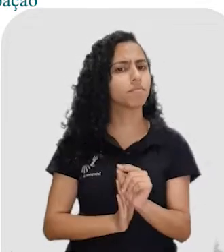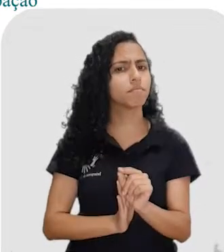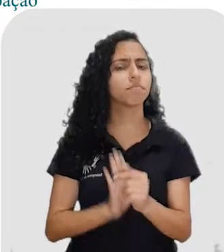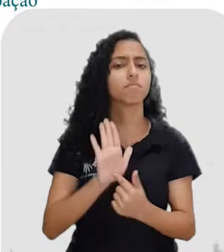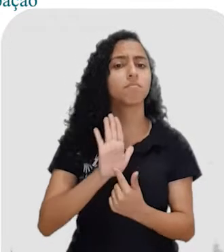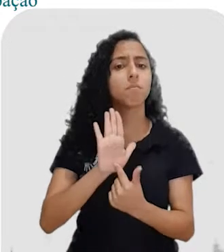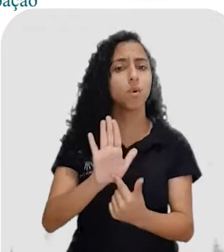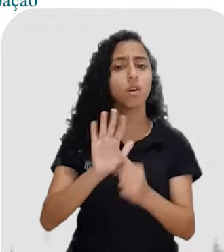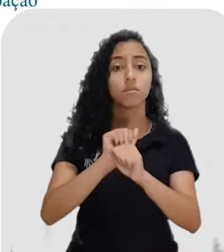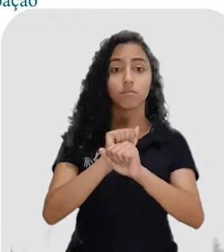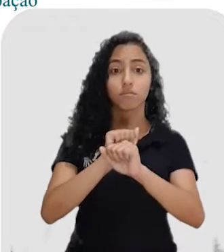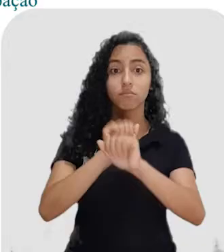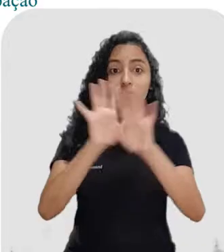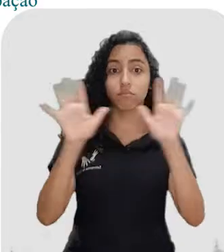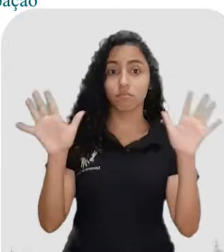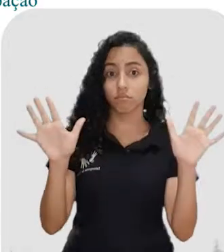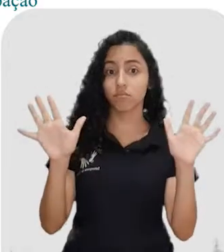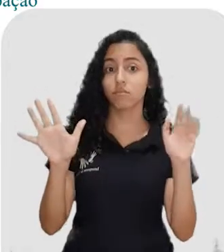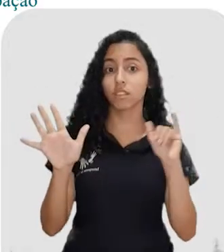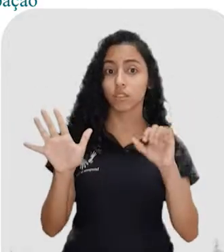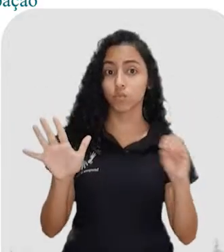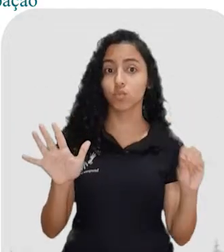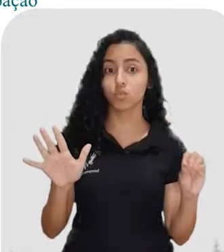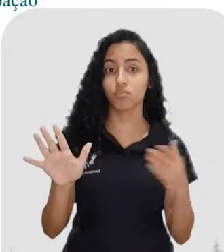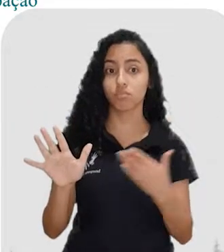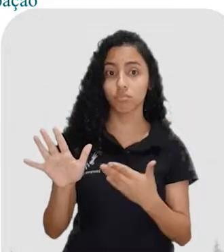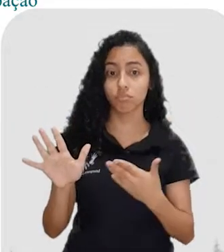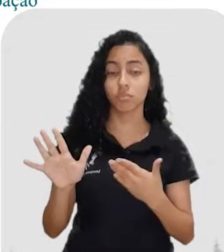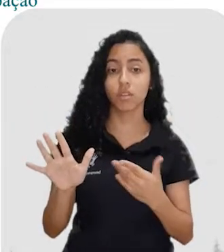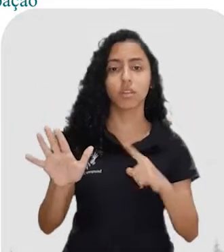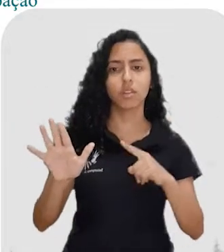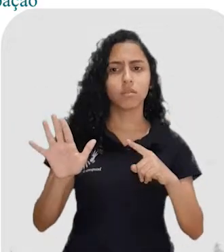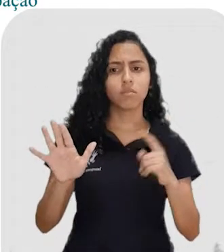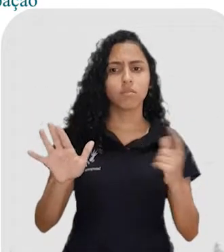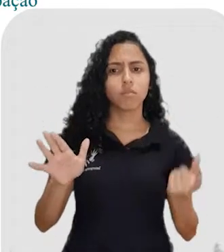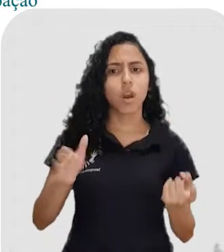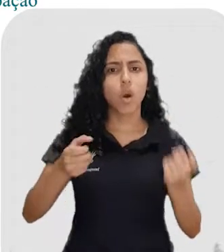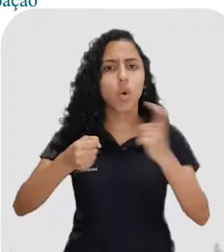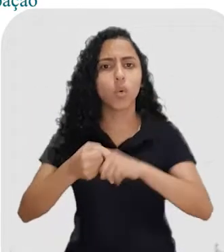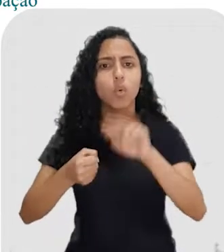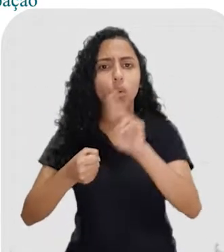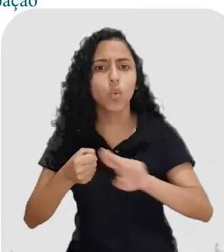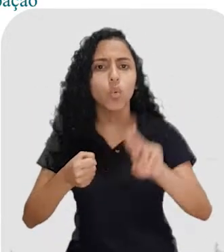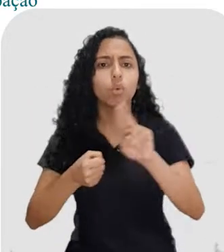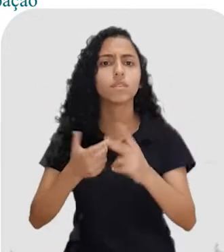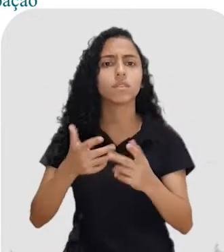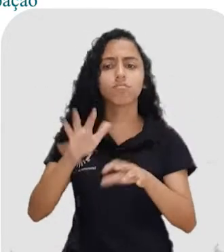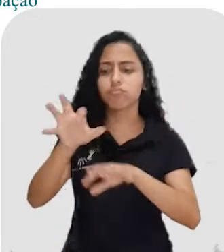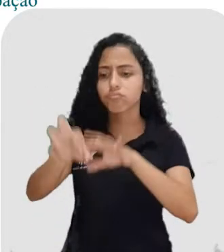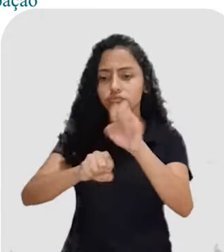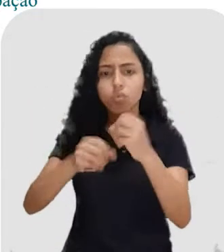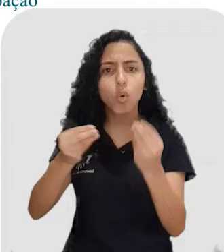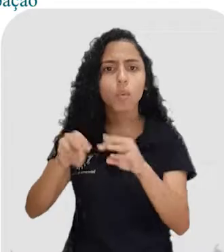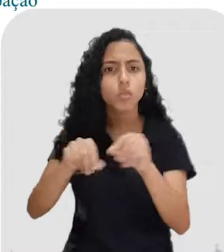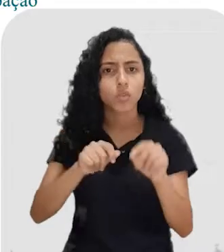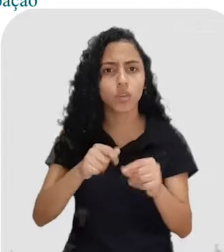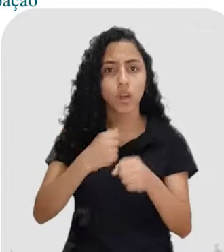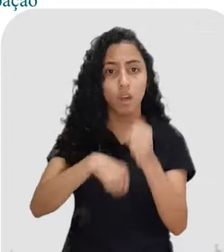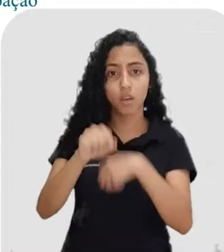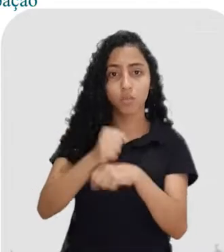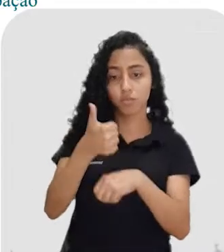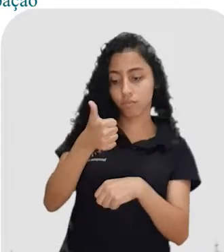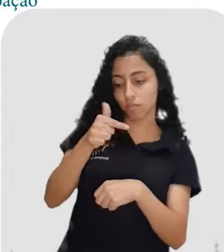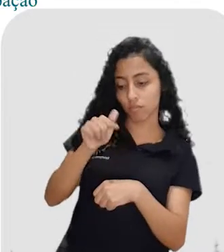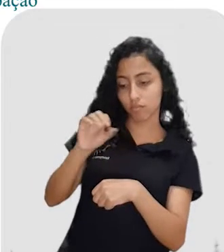do Ellis, que é um artigo ou seja, que mostra isso para a gente de forma muito clara, que ele reconstrói o uso e a ocupação do